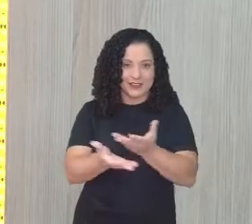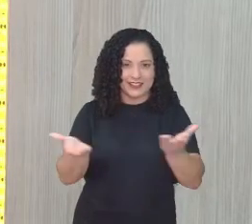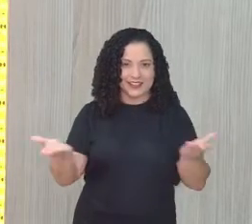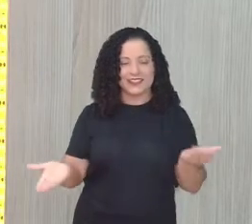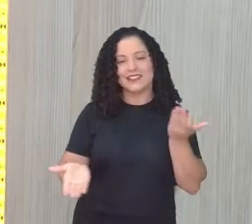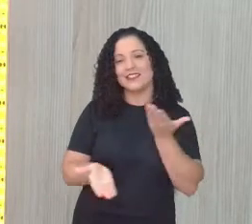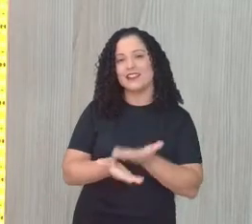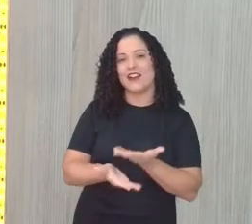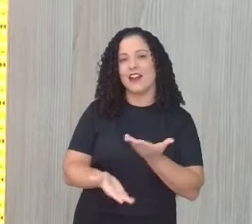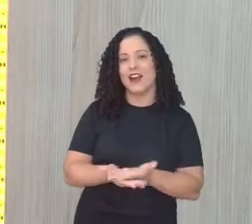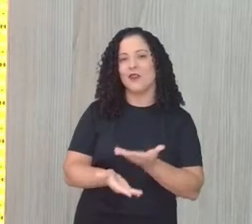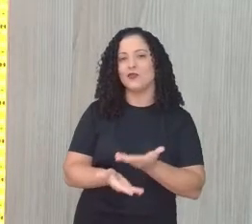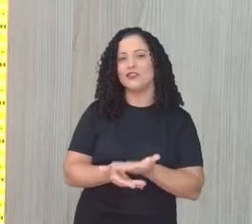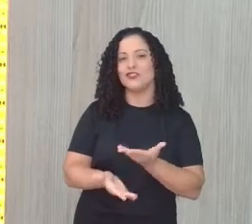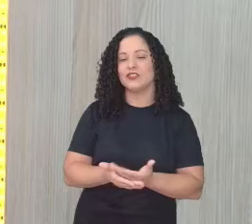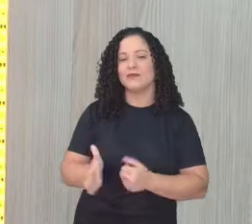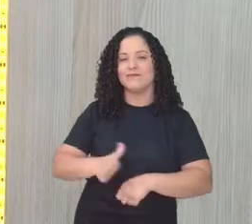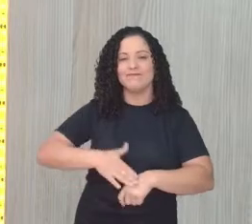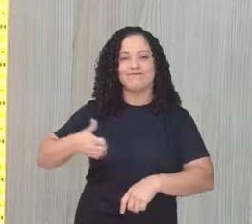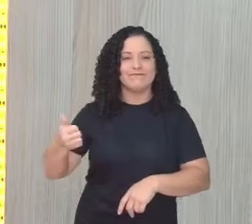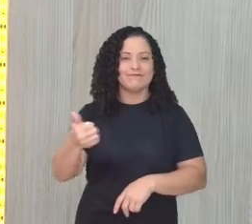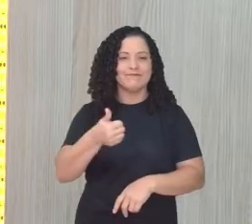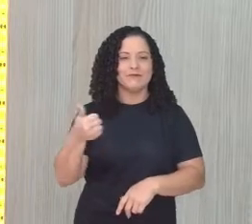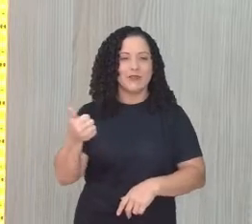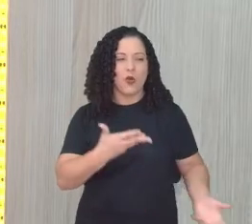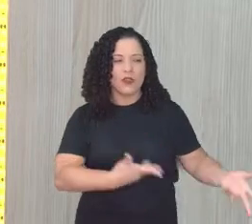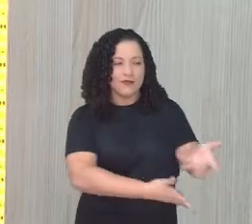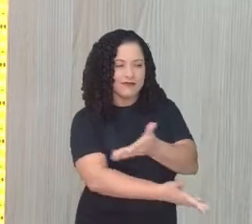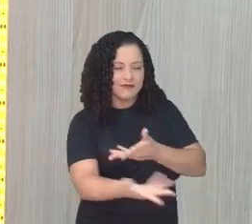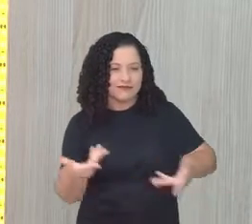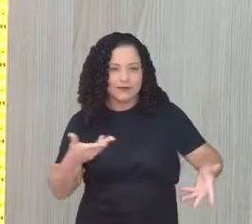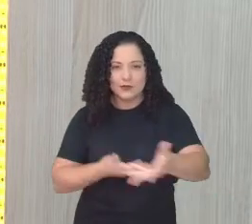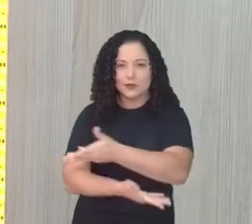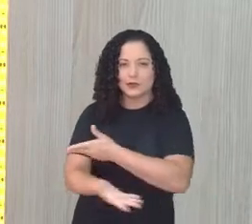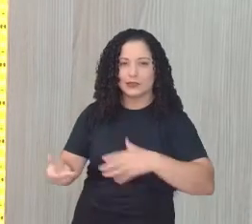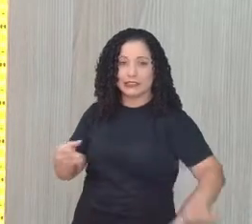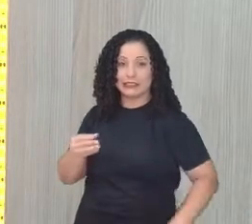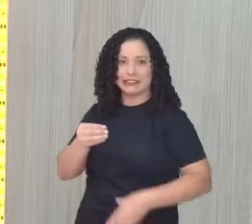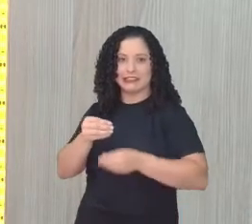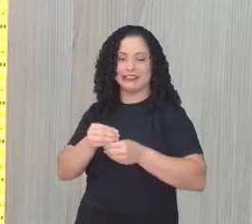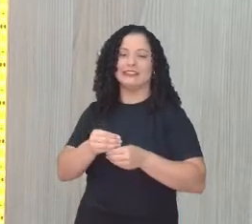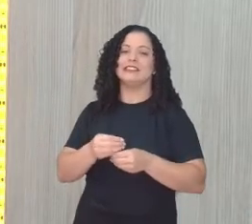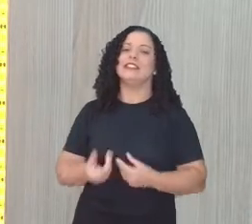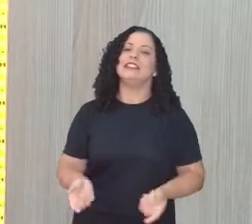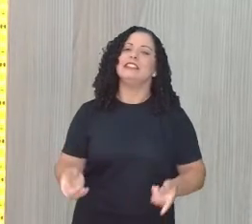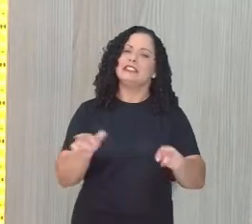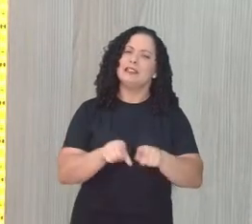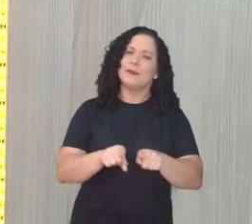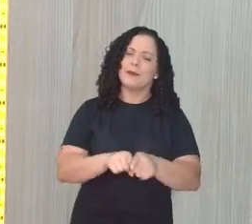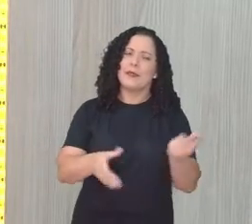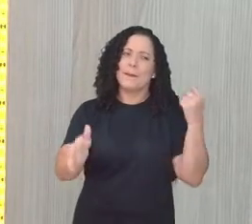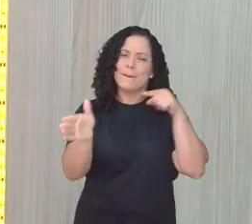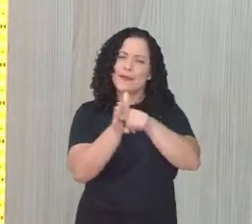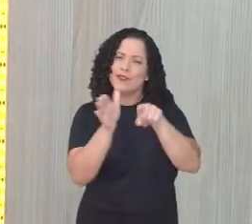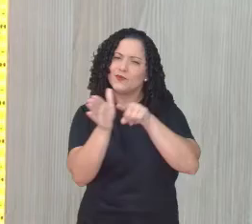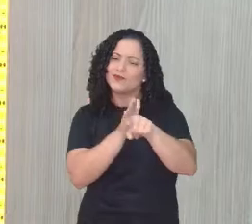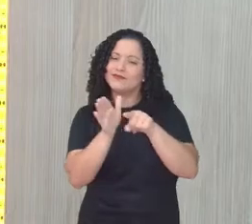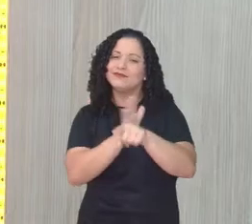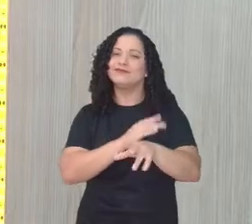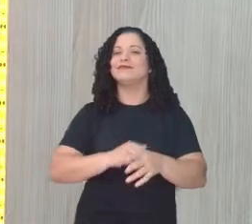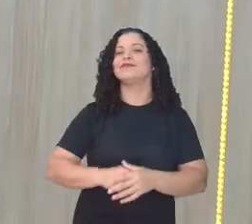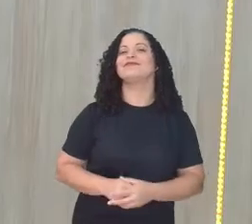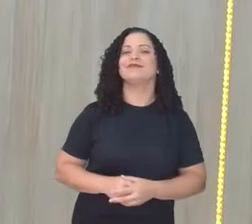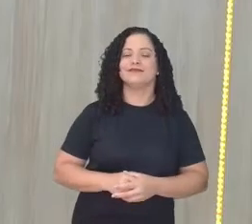nossas aulas bem mais interdisciplinares, né? Dar uma incrementada, ou Isso então aí. fazer alguma pergunta que eu tenha dúvida mesmo, né? Mas É